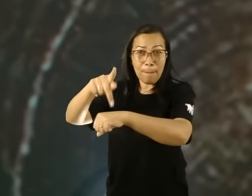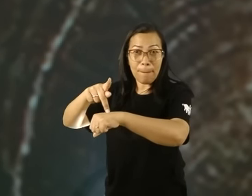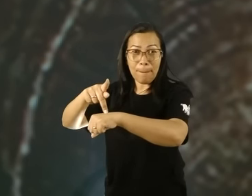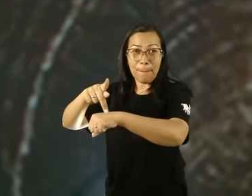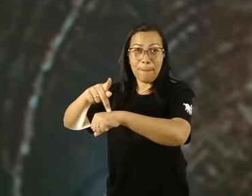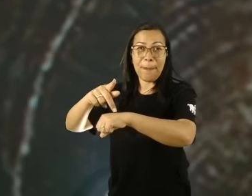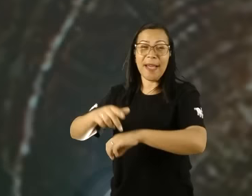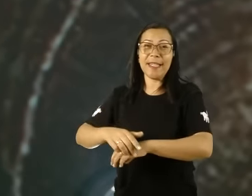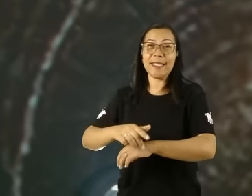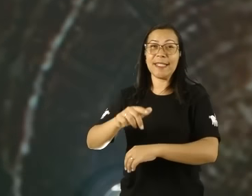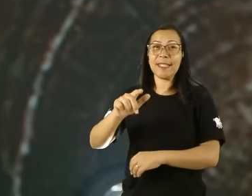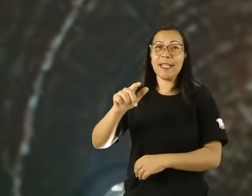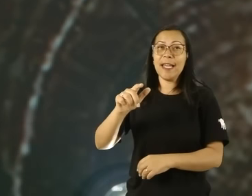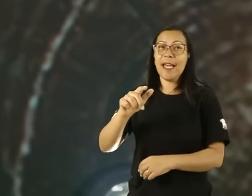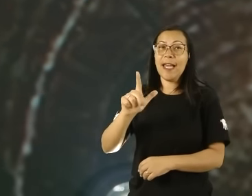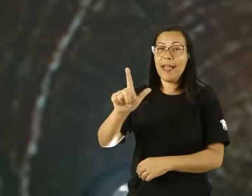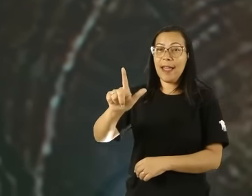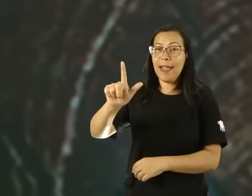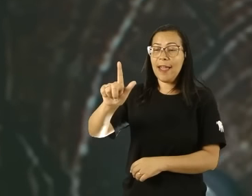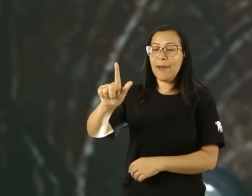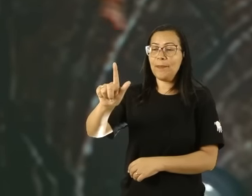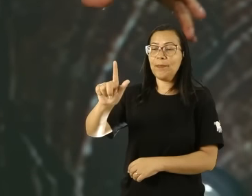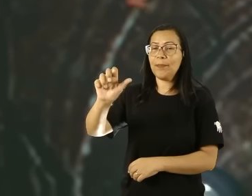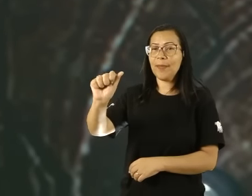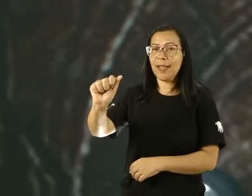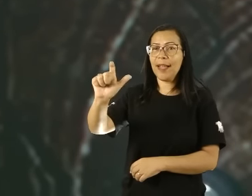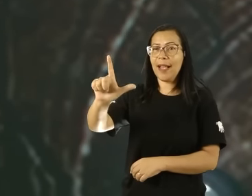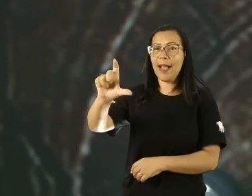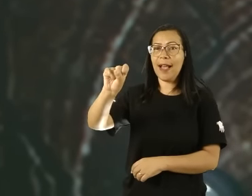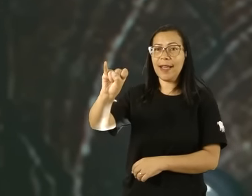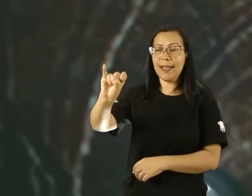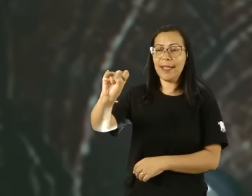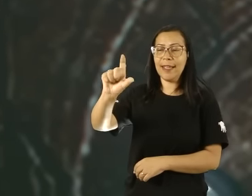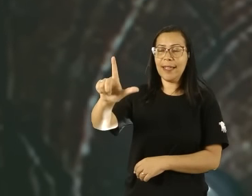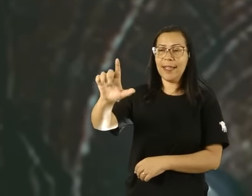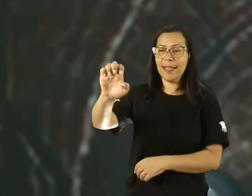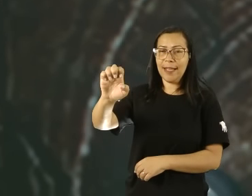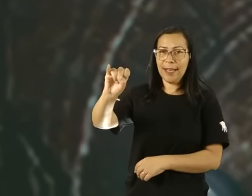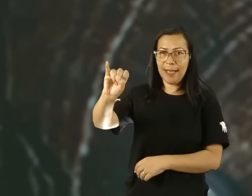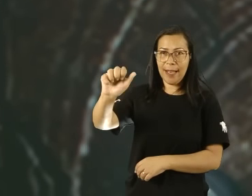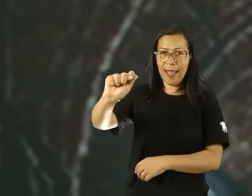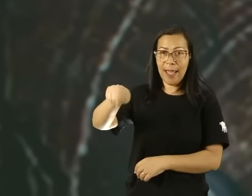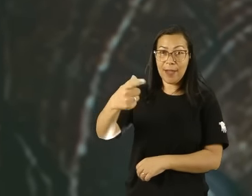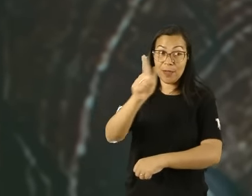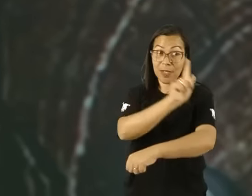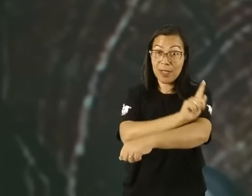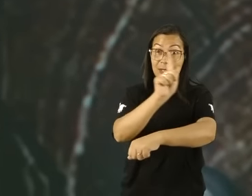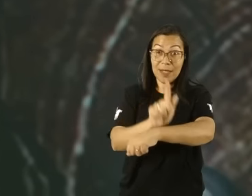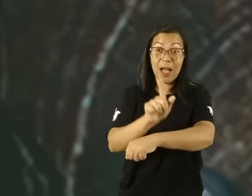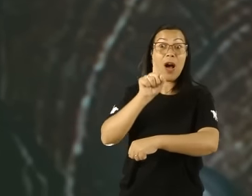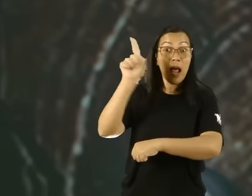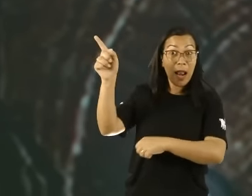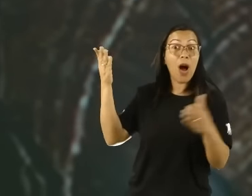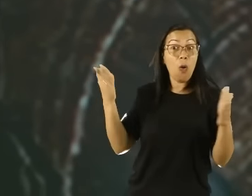de Pedro. Eu sei pescar isso aqui, ó, de olho fechado. E aí Pedro monta a sua caravana, entra no barco e ele olha, gente, ó, aqui é isca, vocês